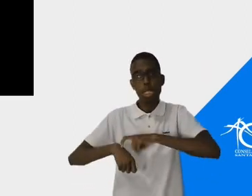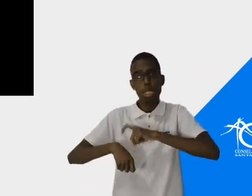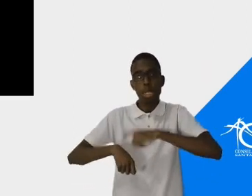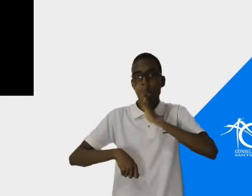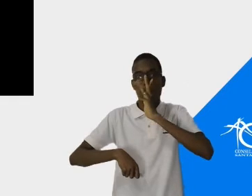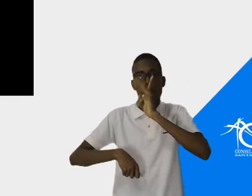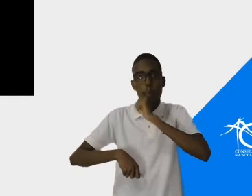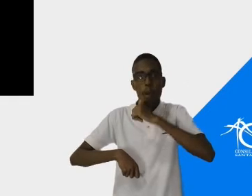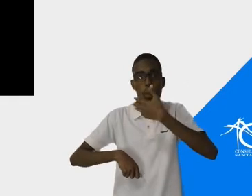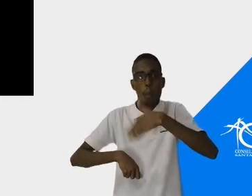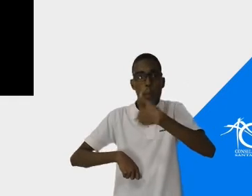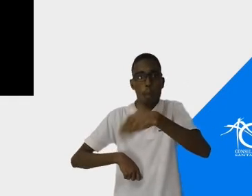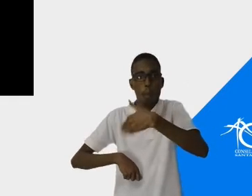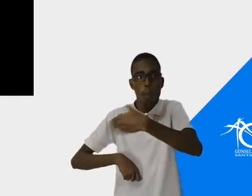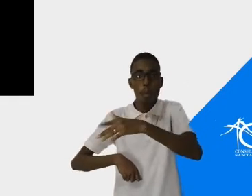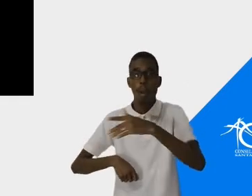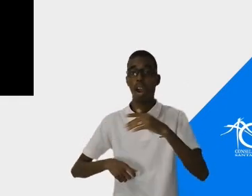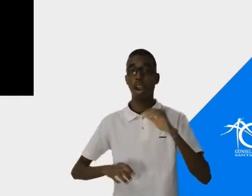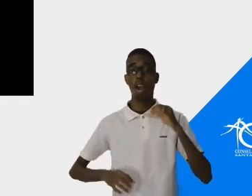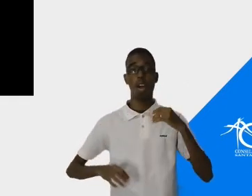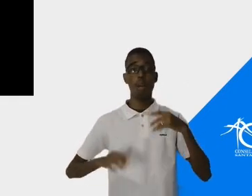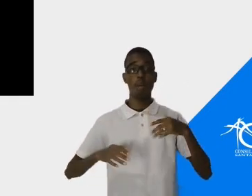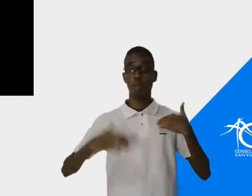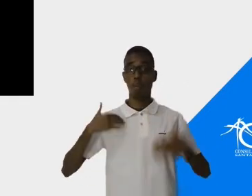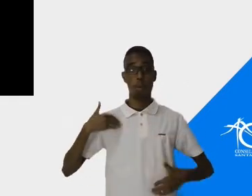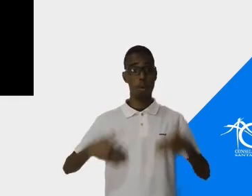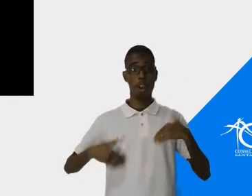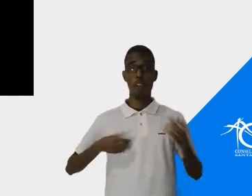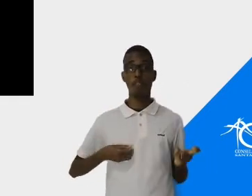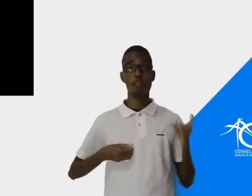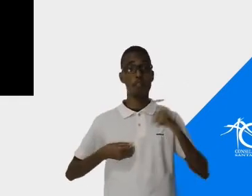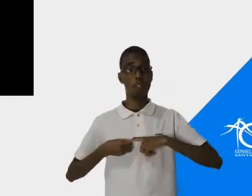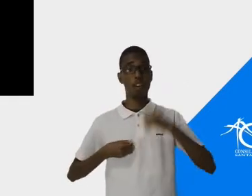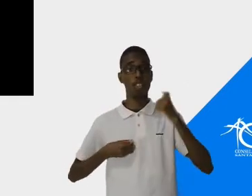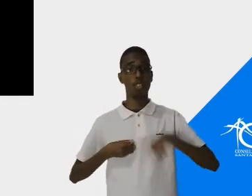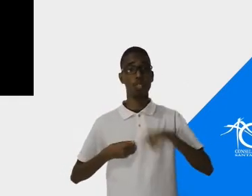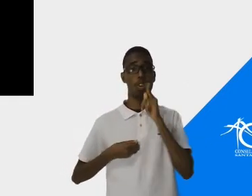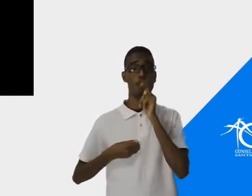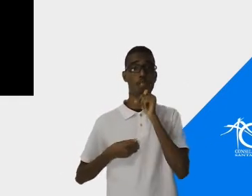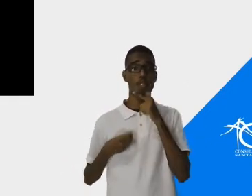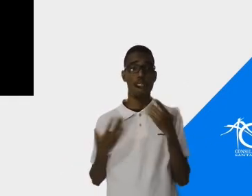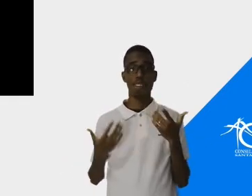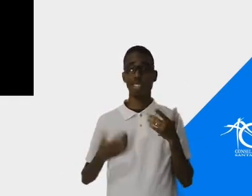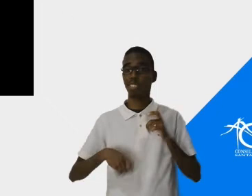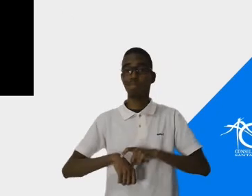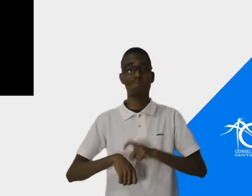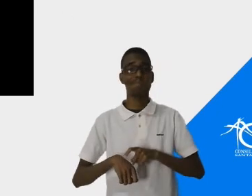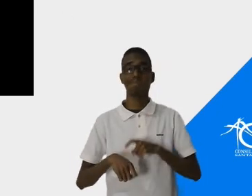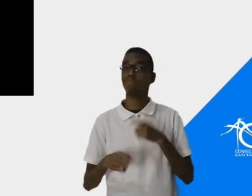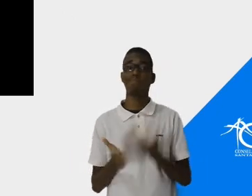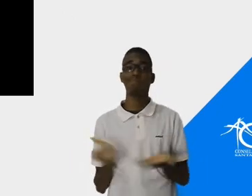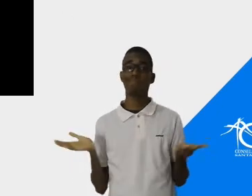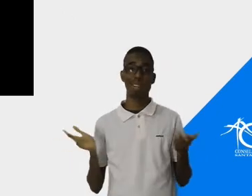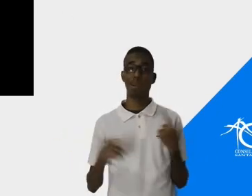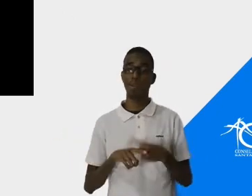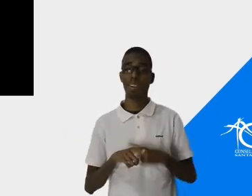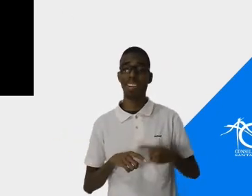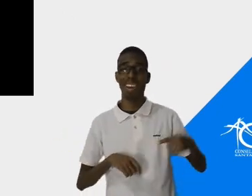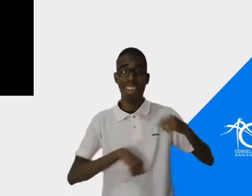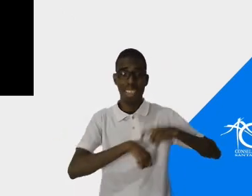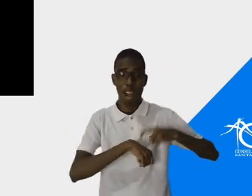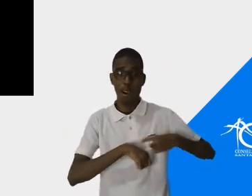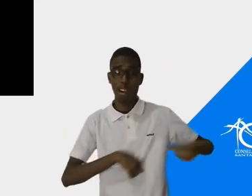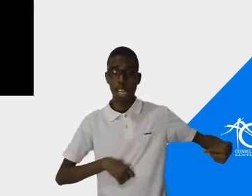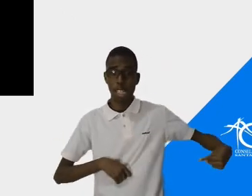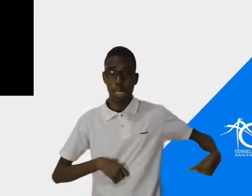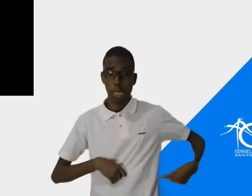próprio organismo vai repor o líquor. E aí foi tudo em vão, esse sofrimento, porque é bem dolorido fazer essa retirada